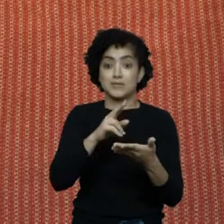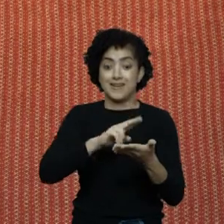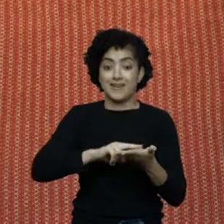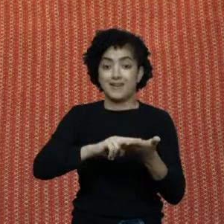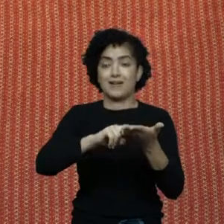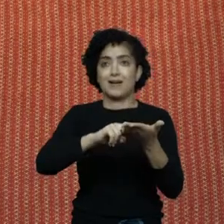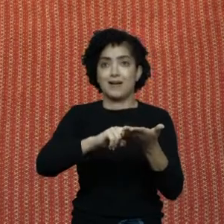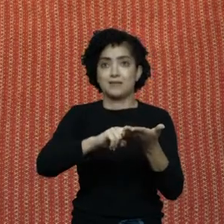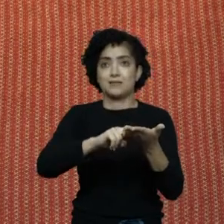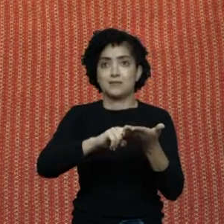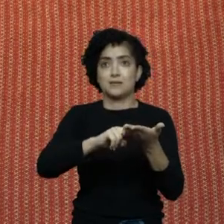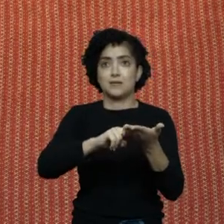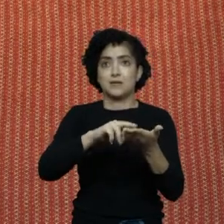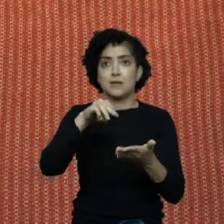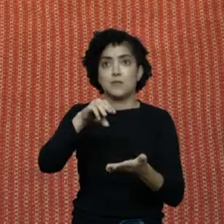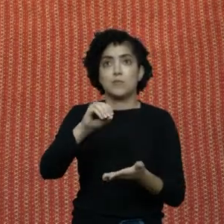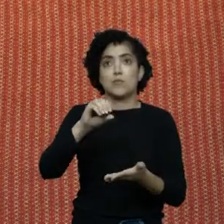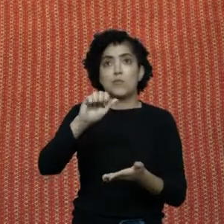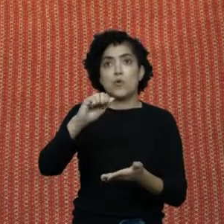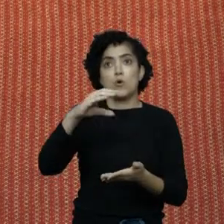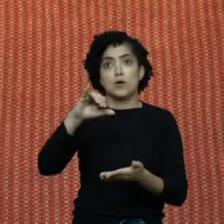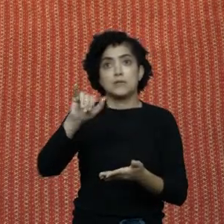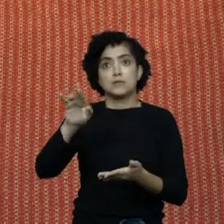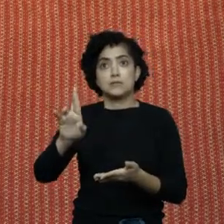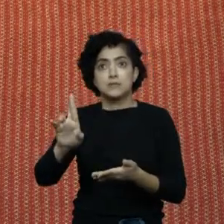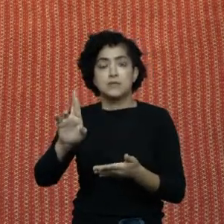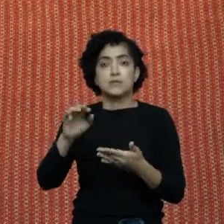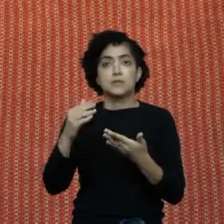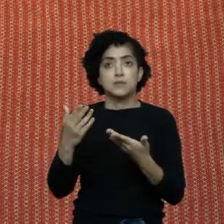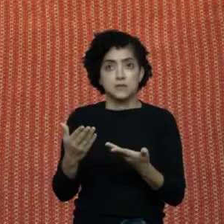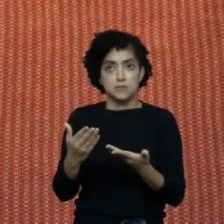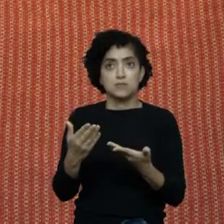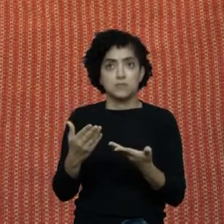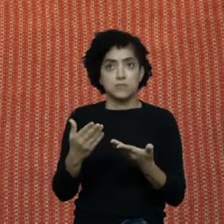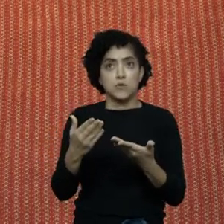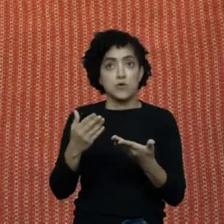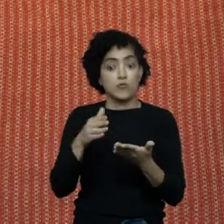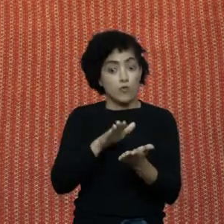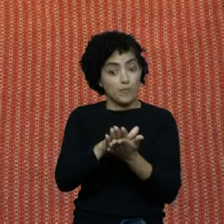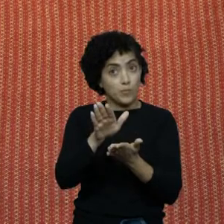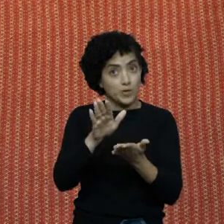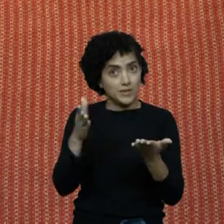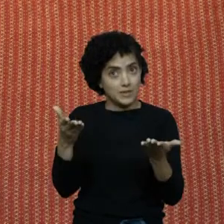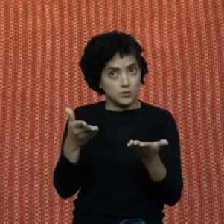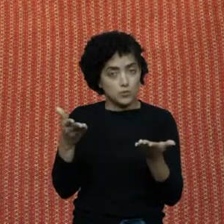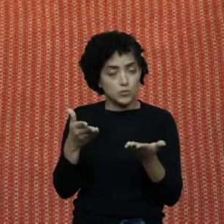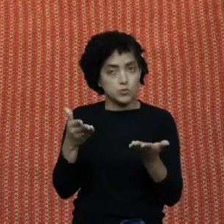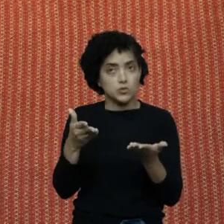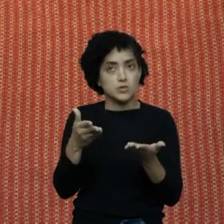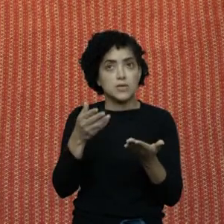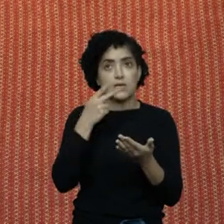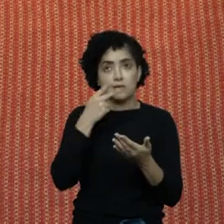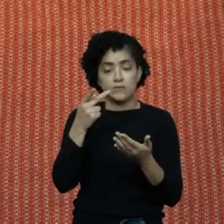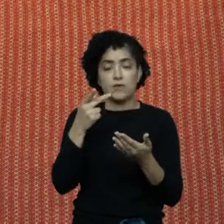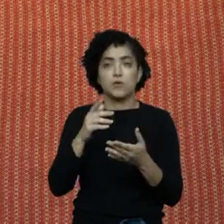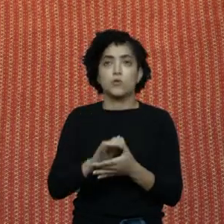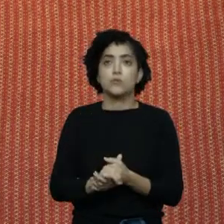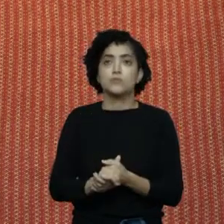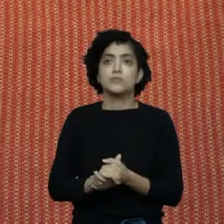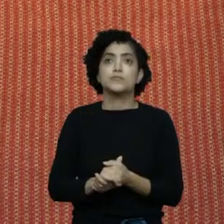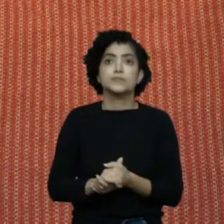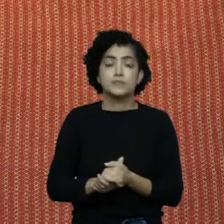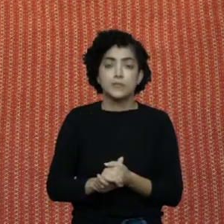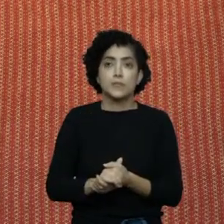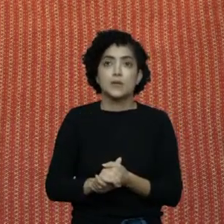repórter Moacir Pereira publicado hoje publicado Hoje ele disse "a